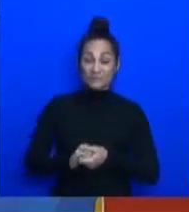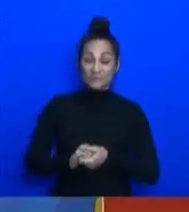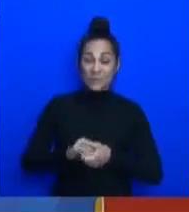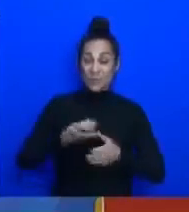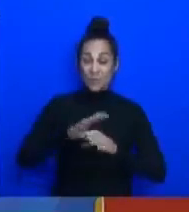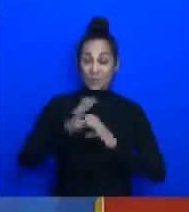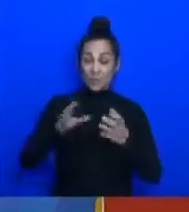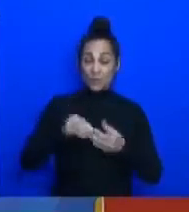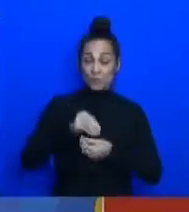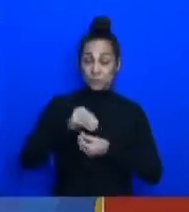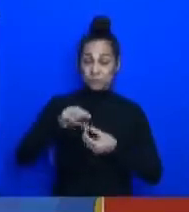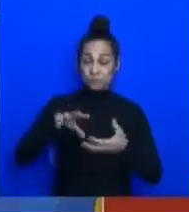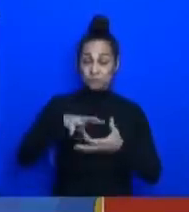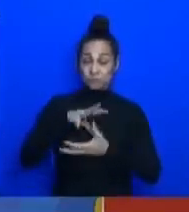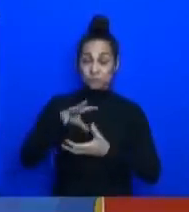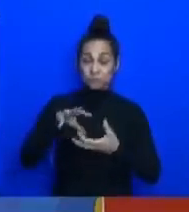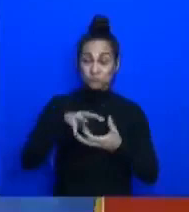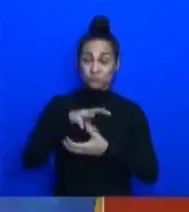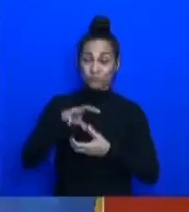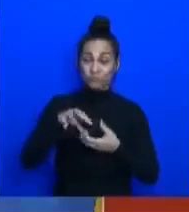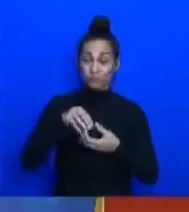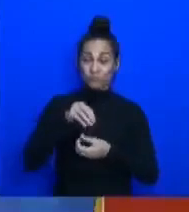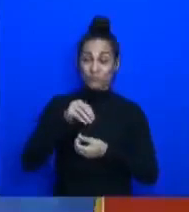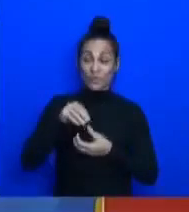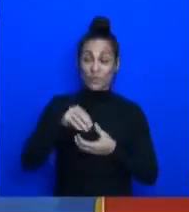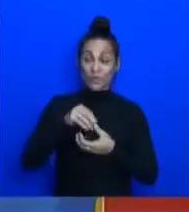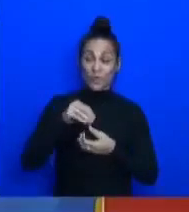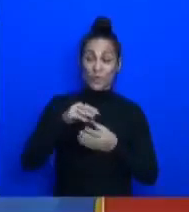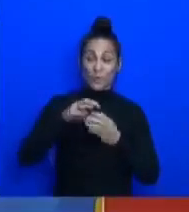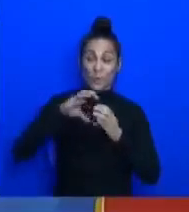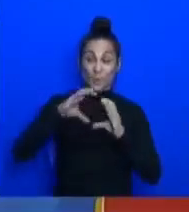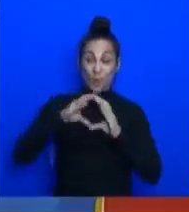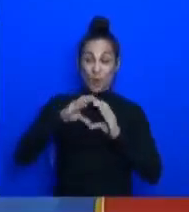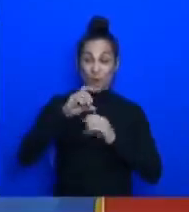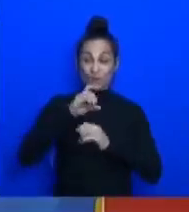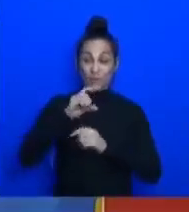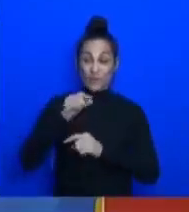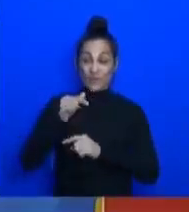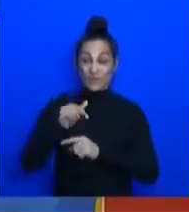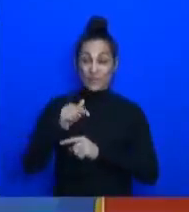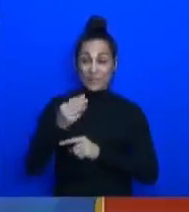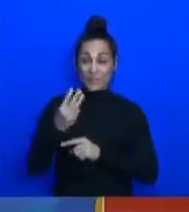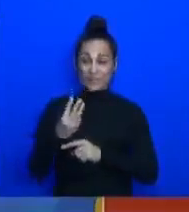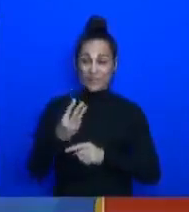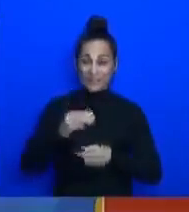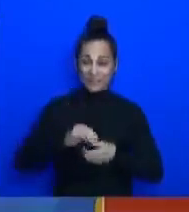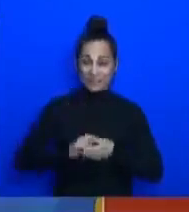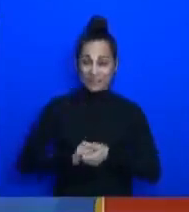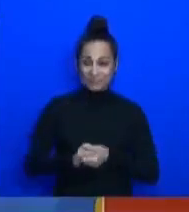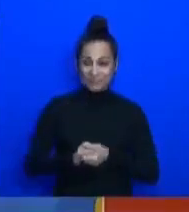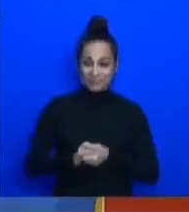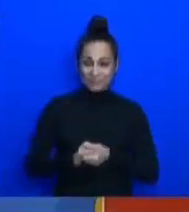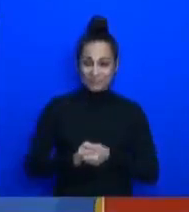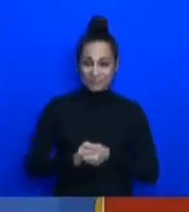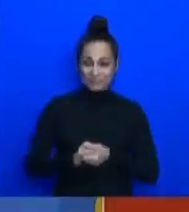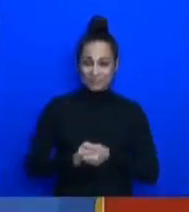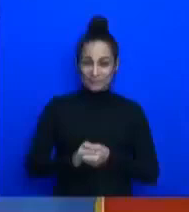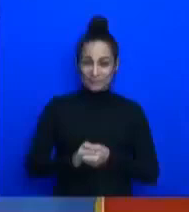O globo girando, você chamando, a sorte chegando. Bola verde, 73. Verde,